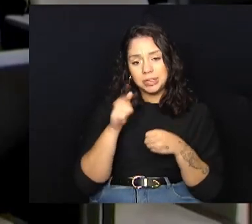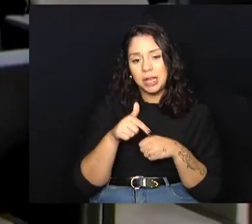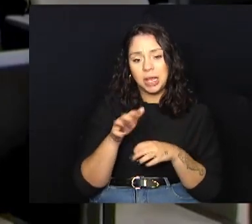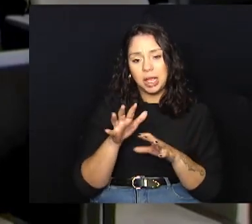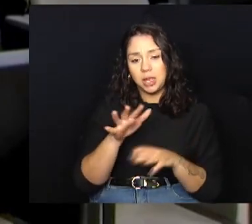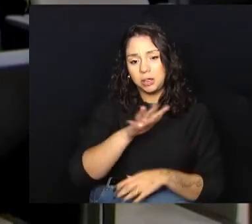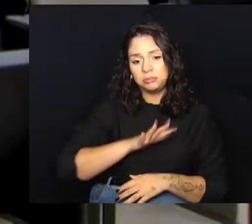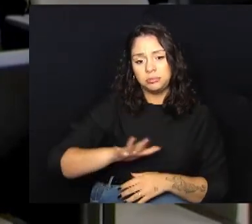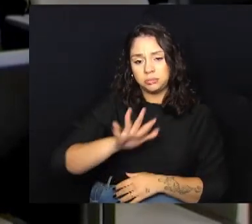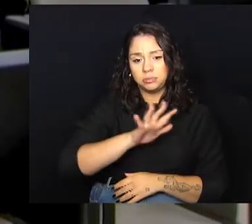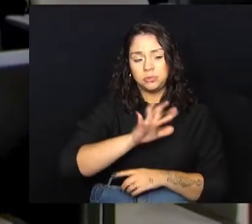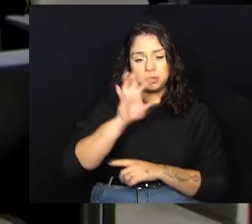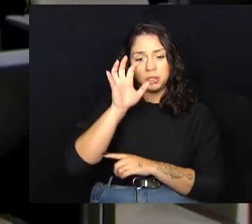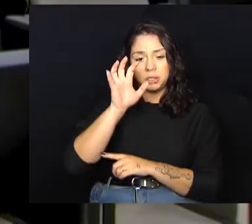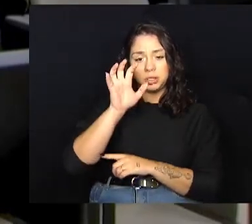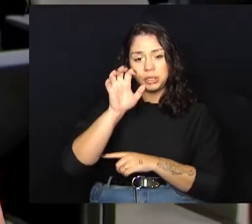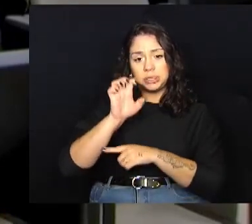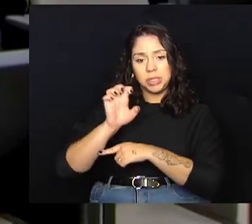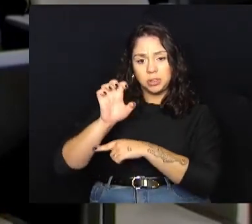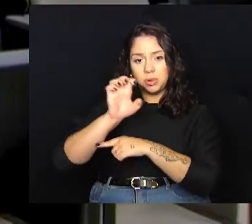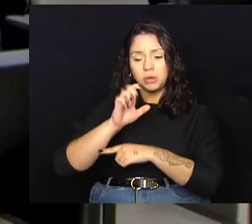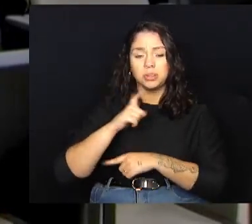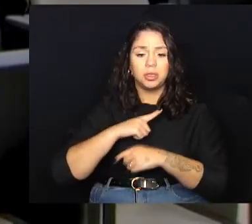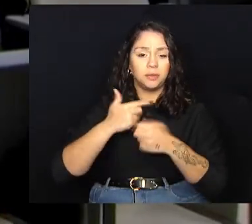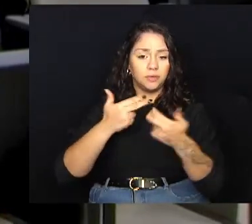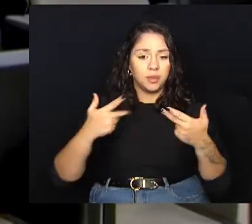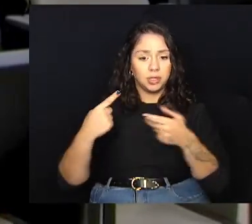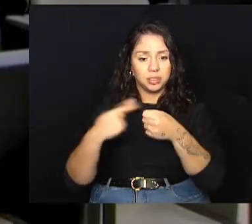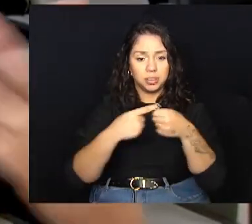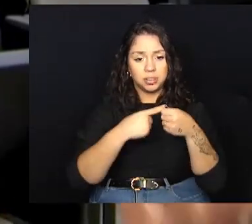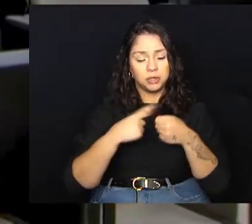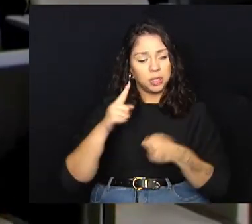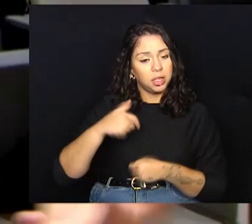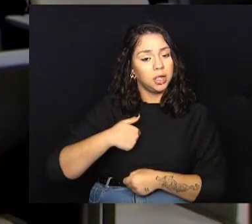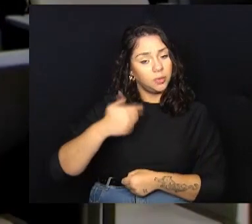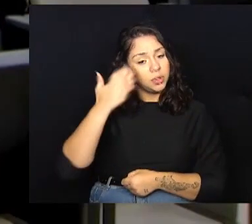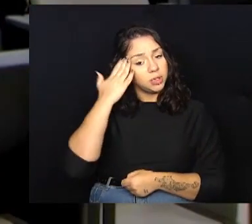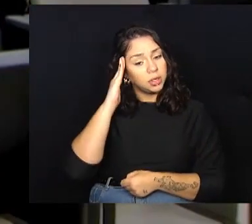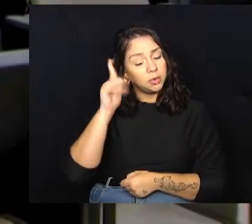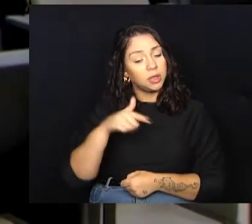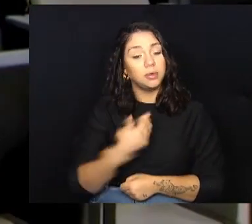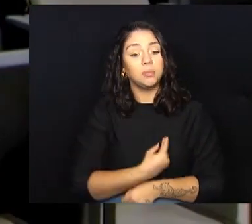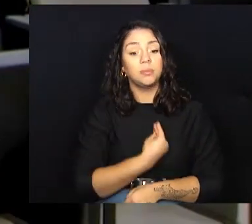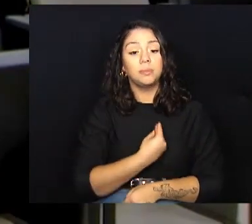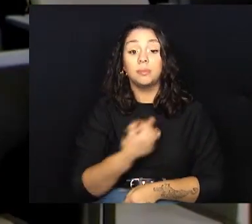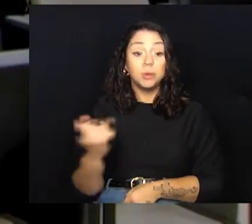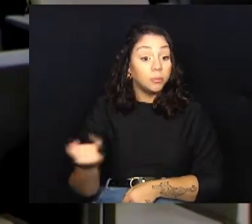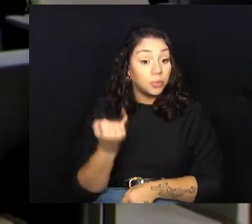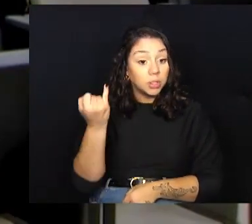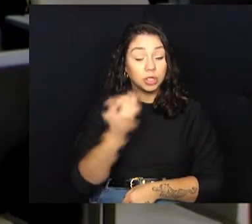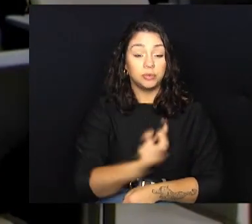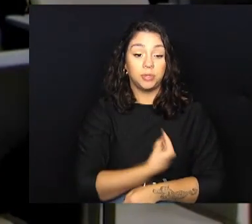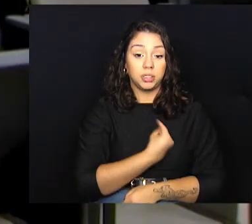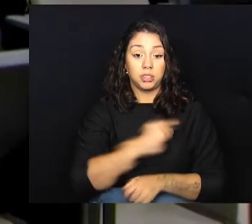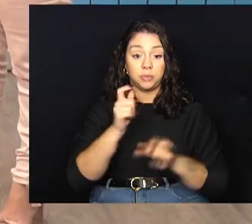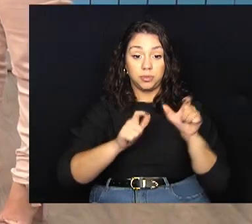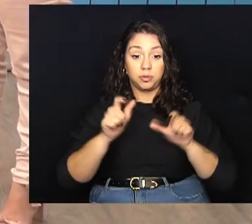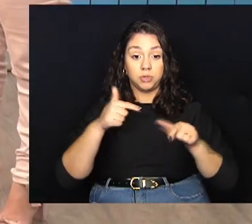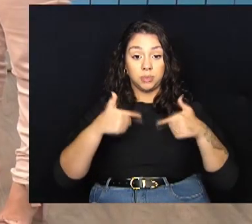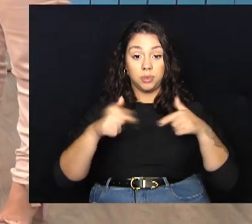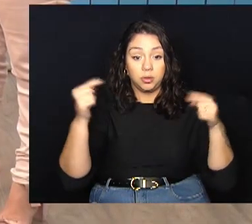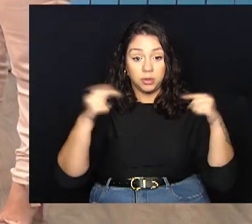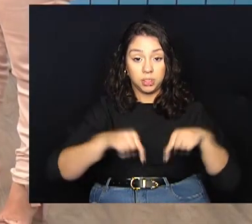Estadual que tem em várias cidades também então que foi muito importante a presença desses trabalhadores aqui